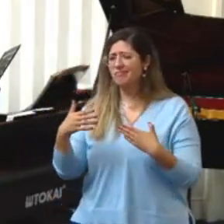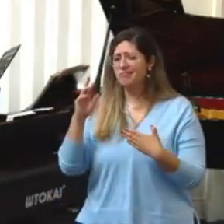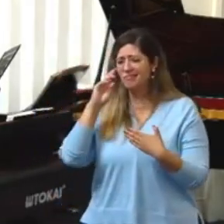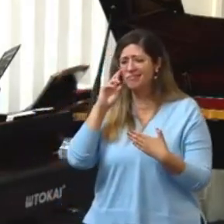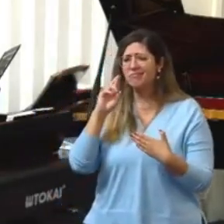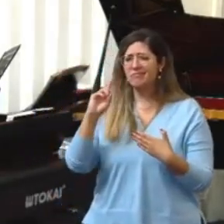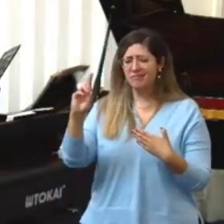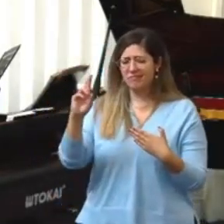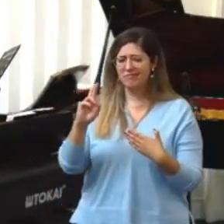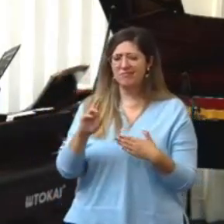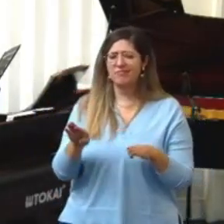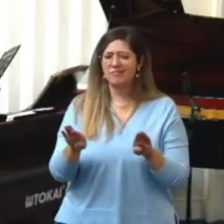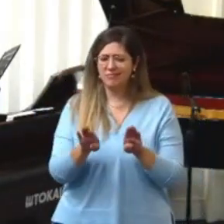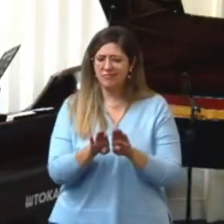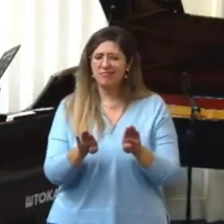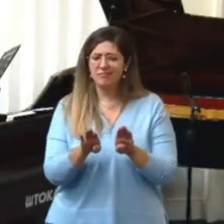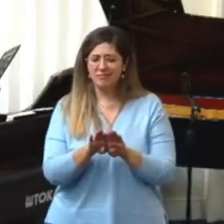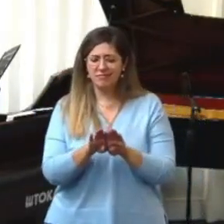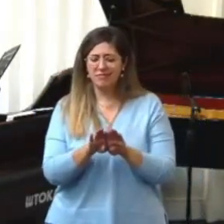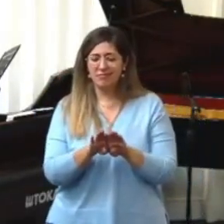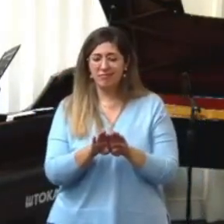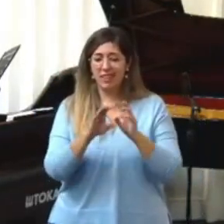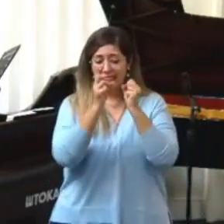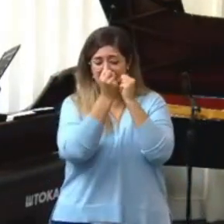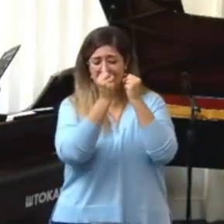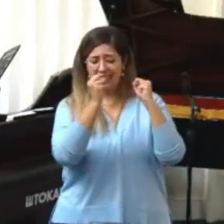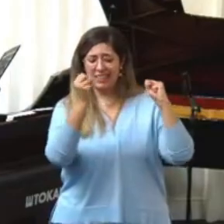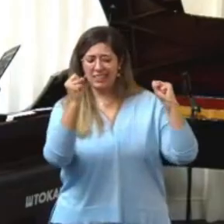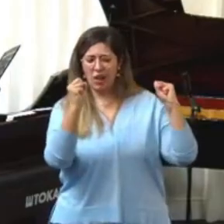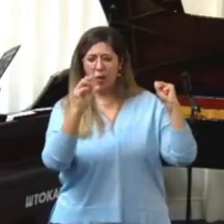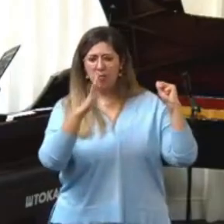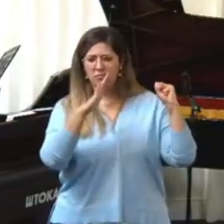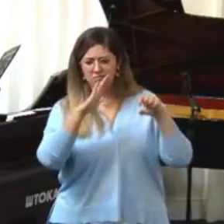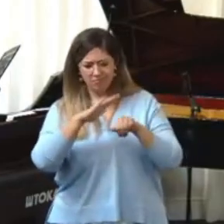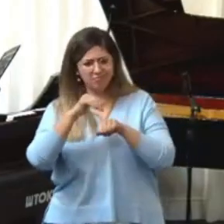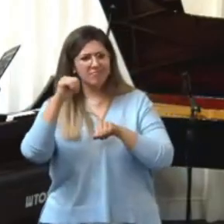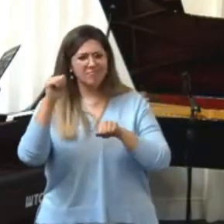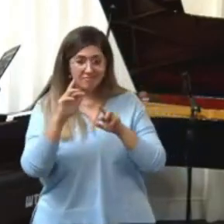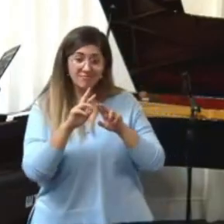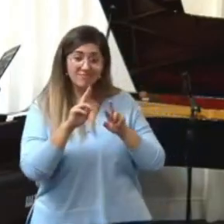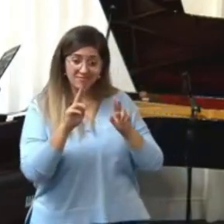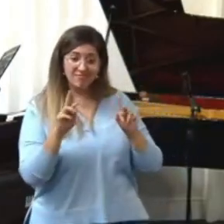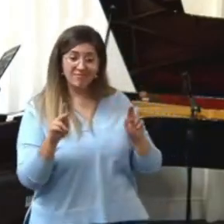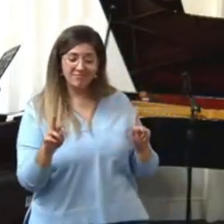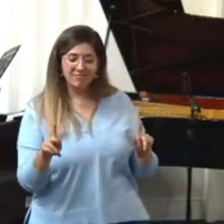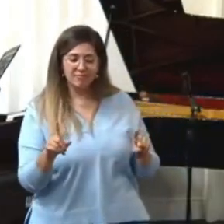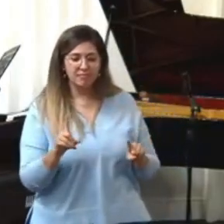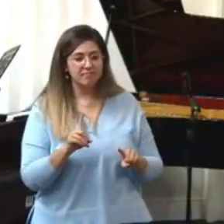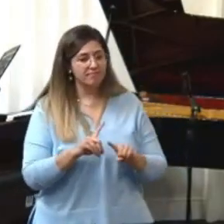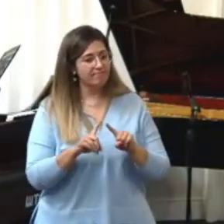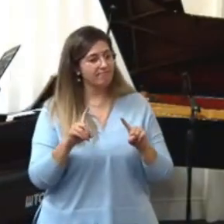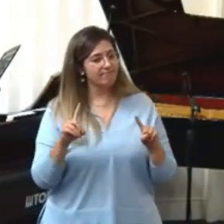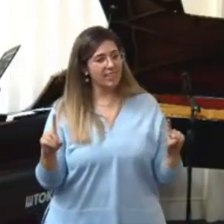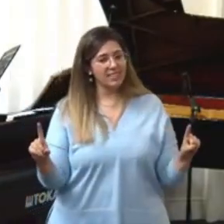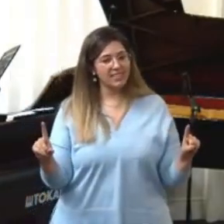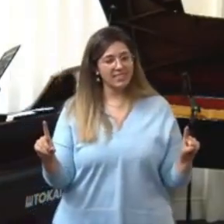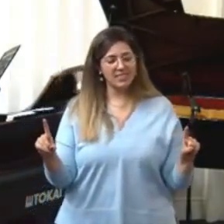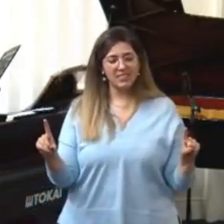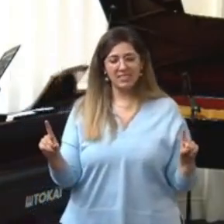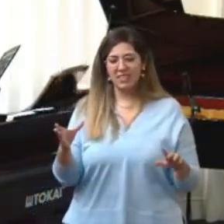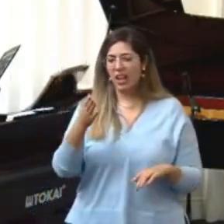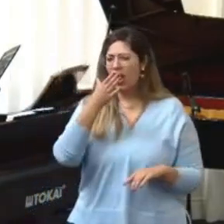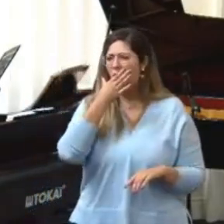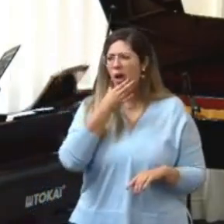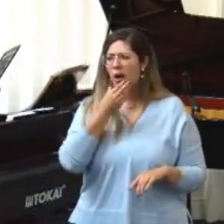é um desses homens. Um homem chamado para ser diferente no seu tempo, mas é um homem e o